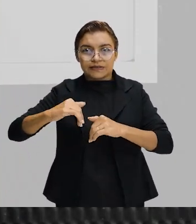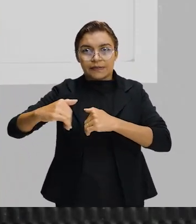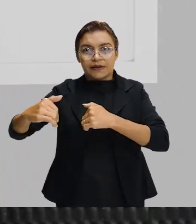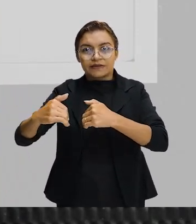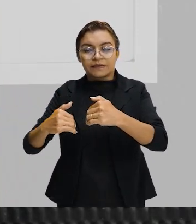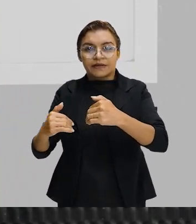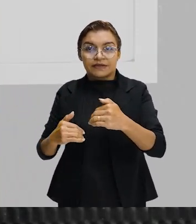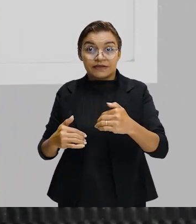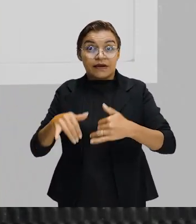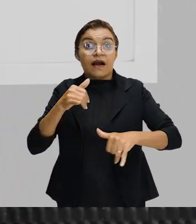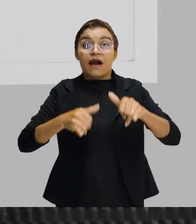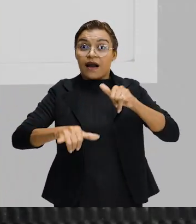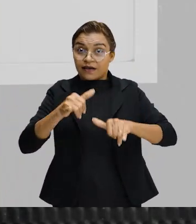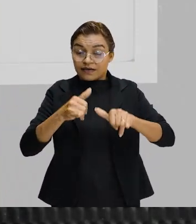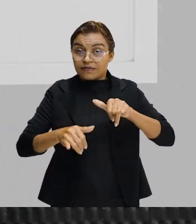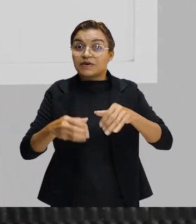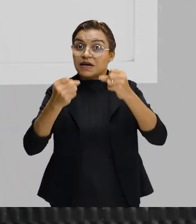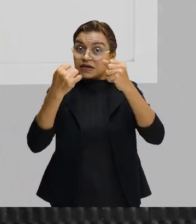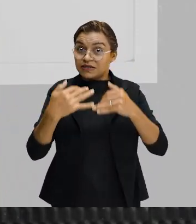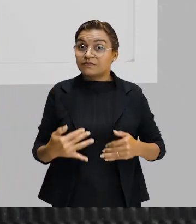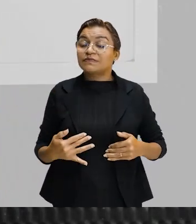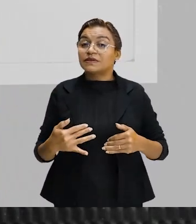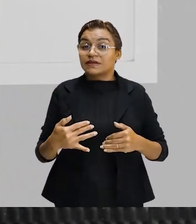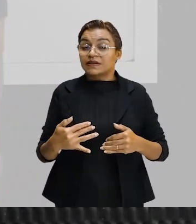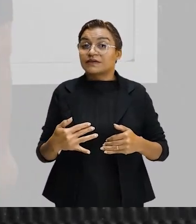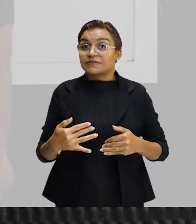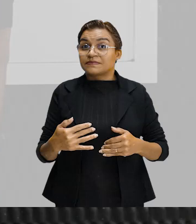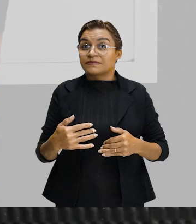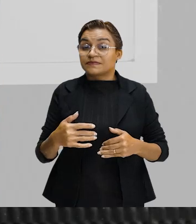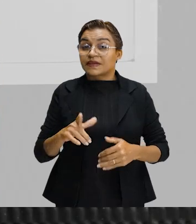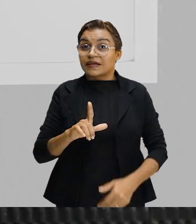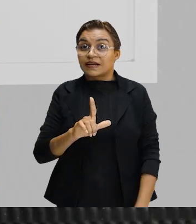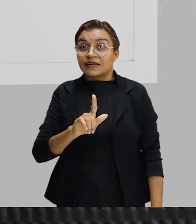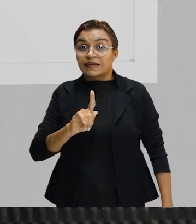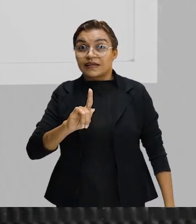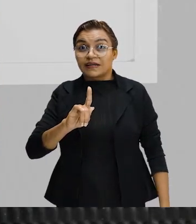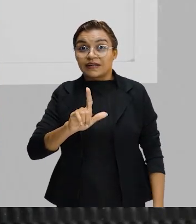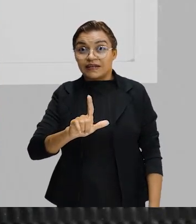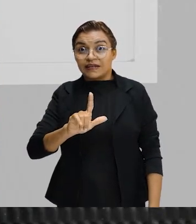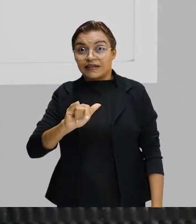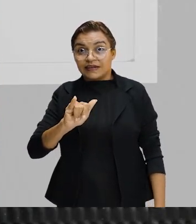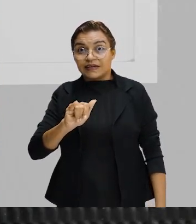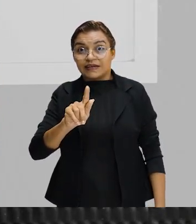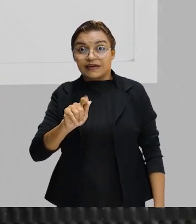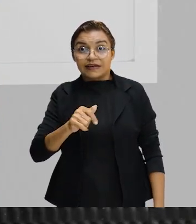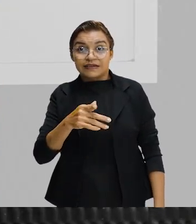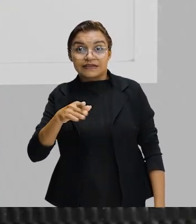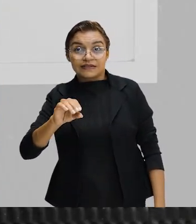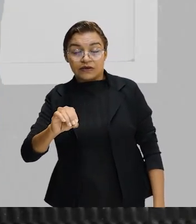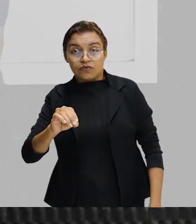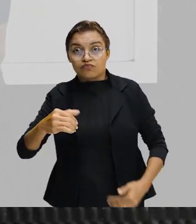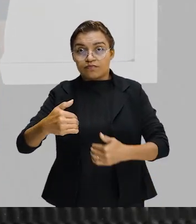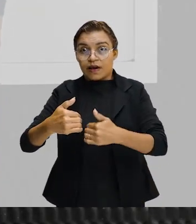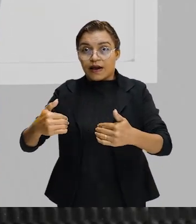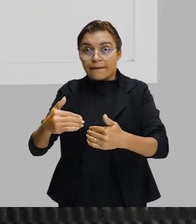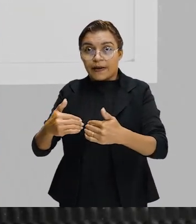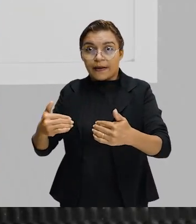A química explica muito bem que ligações são essas, tá ok? Então essas ligações elas serão rompidas